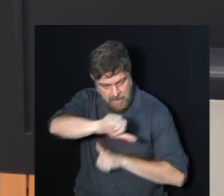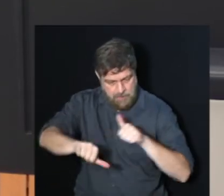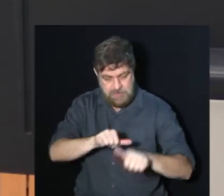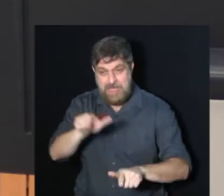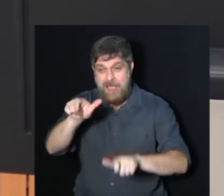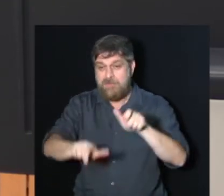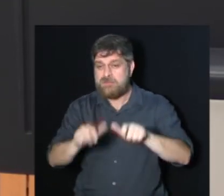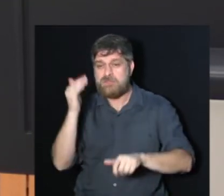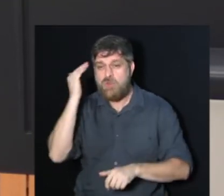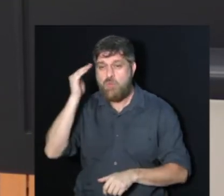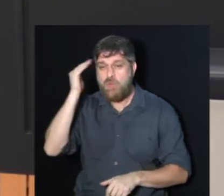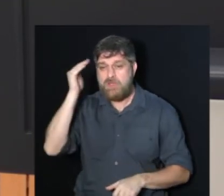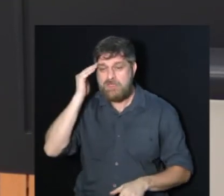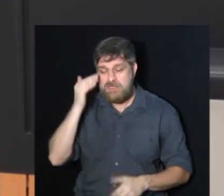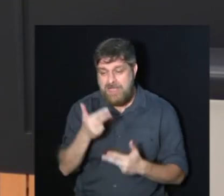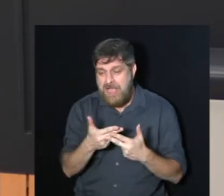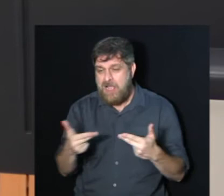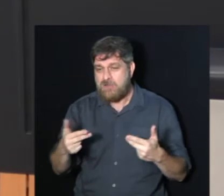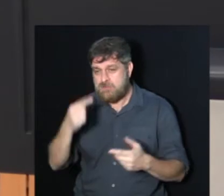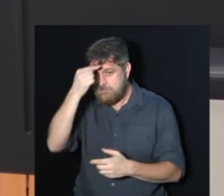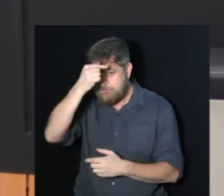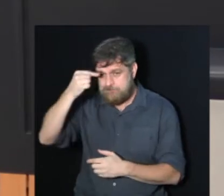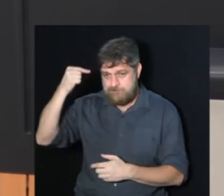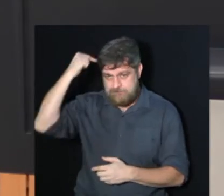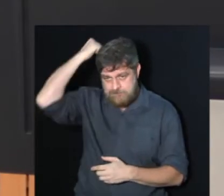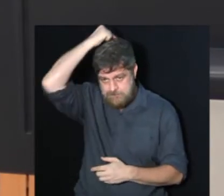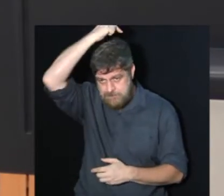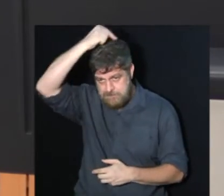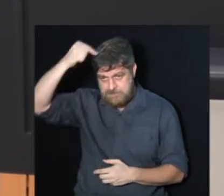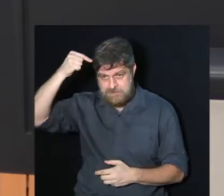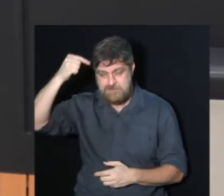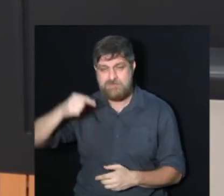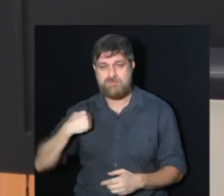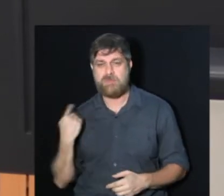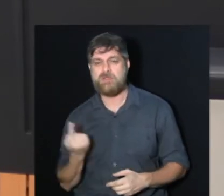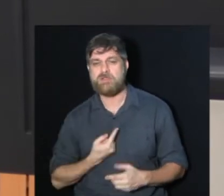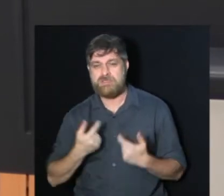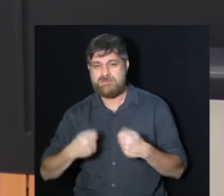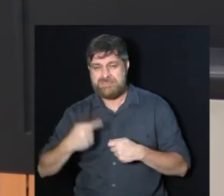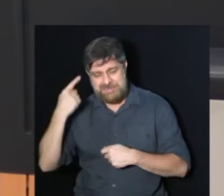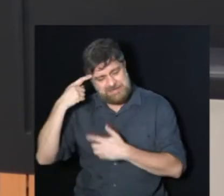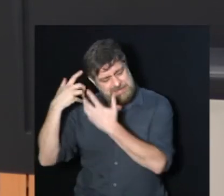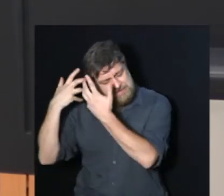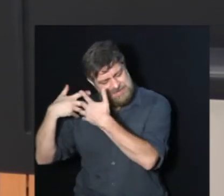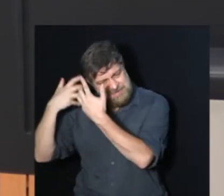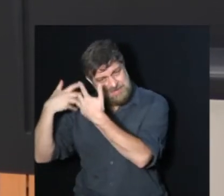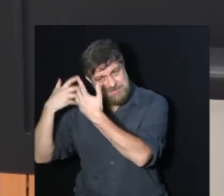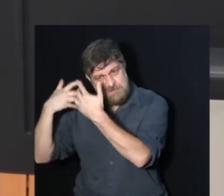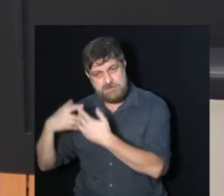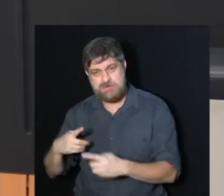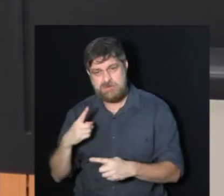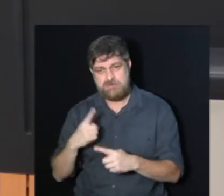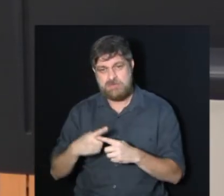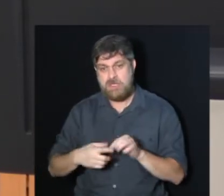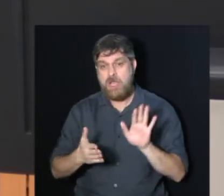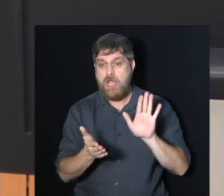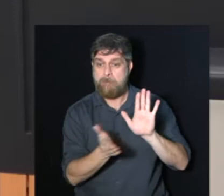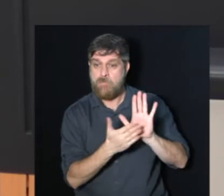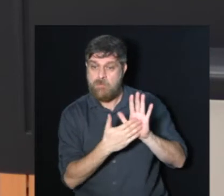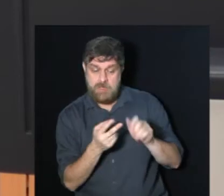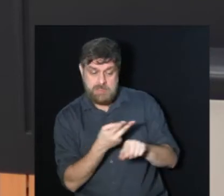entendimento das coisas do sagrado. Nós precisamos refletir sobre esse tema, buscar propostas